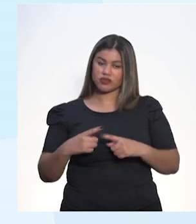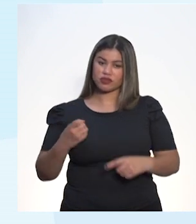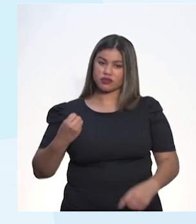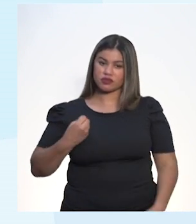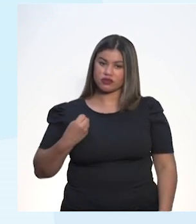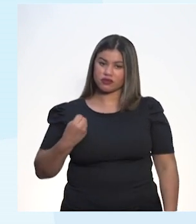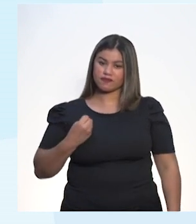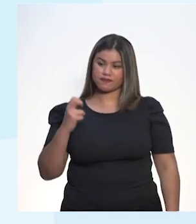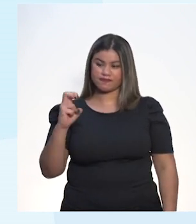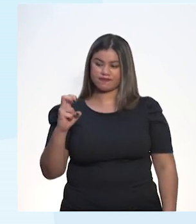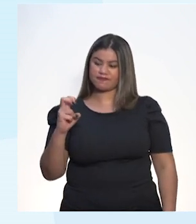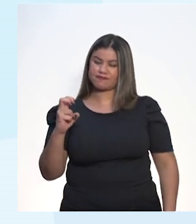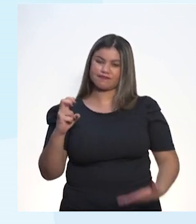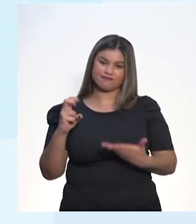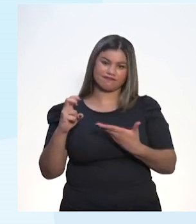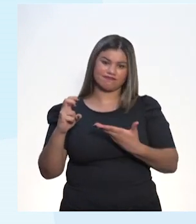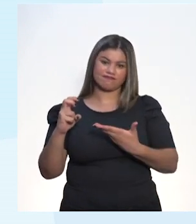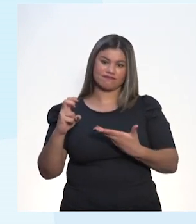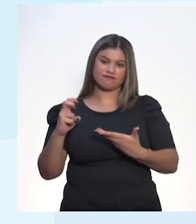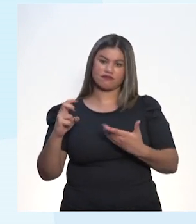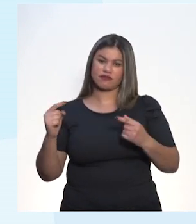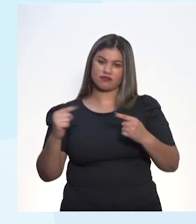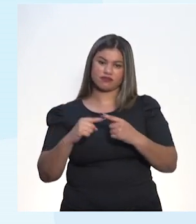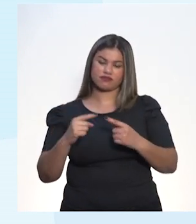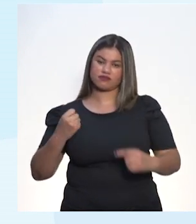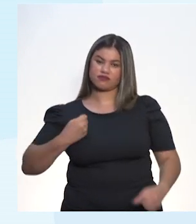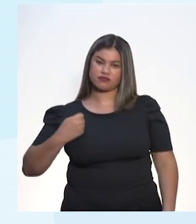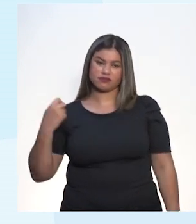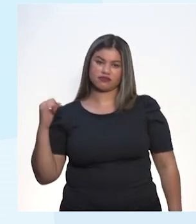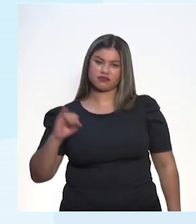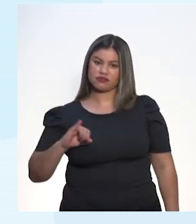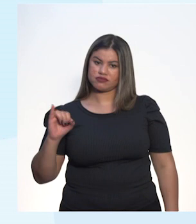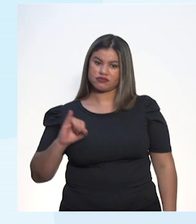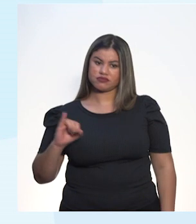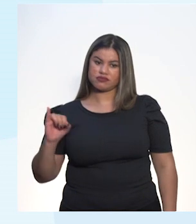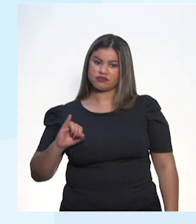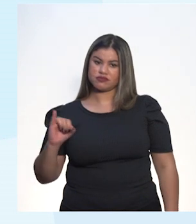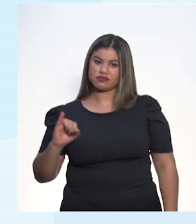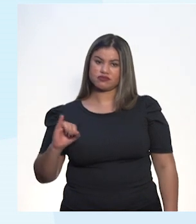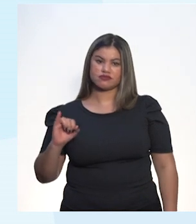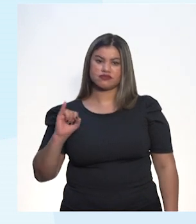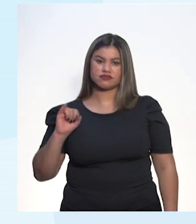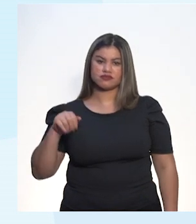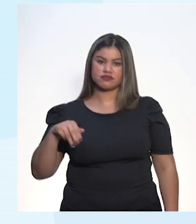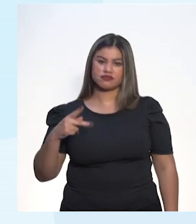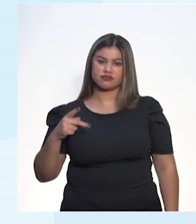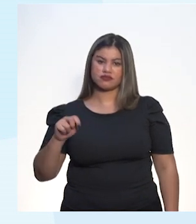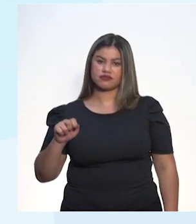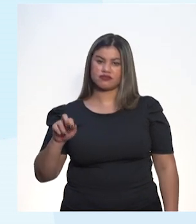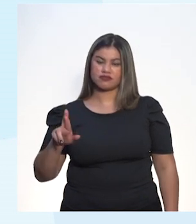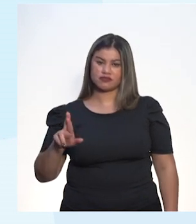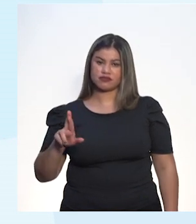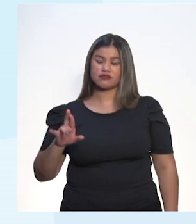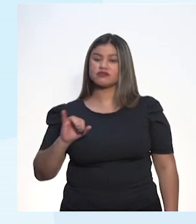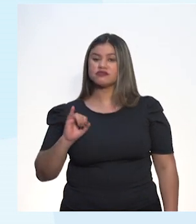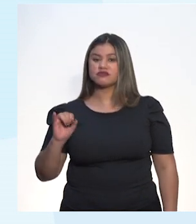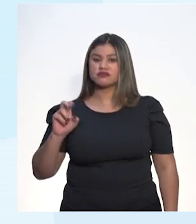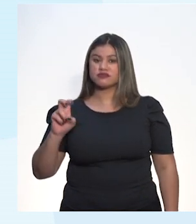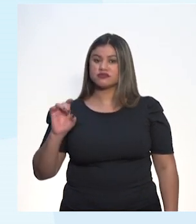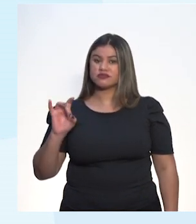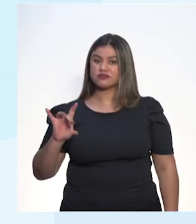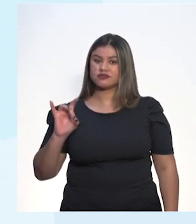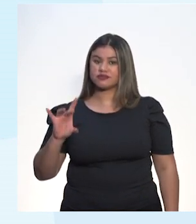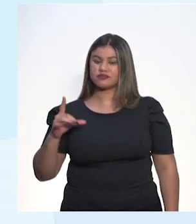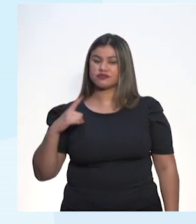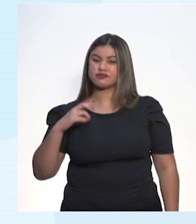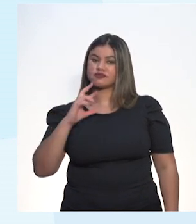que 4? É apenas o 5, correto? Se é apenas o 5, ele só tem